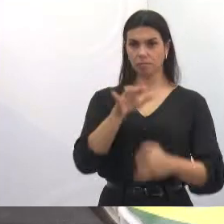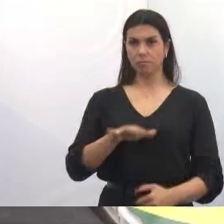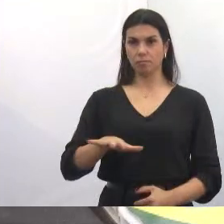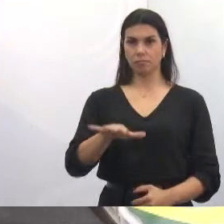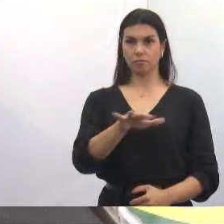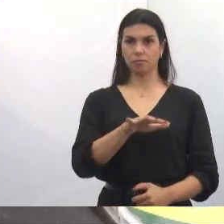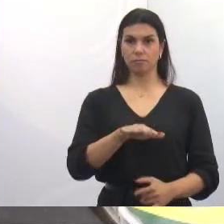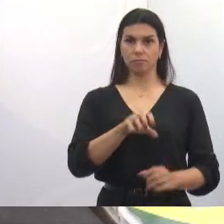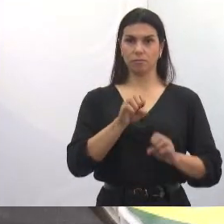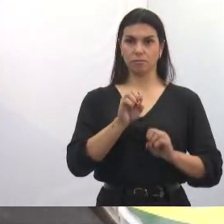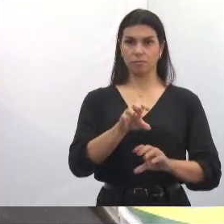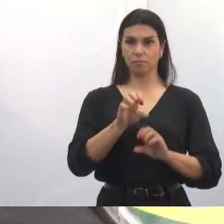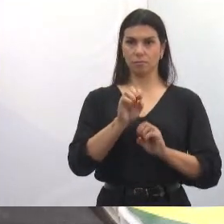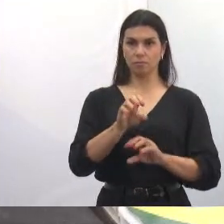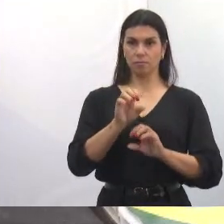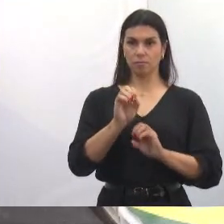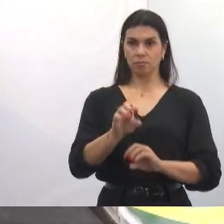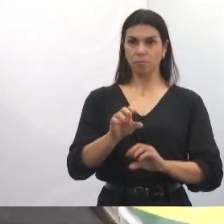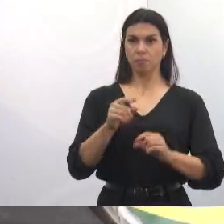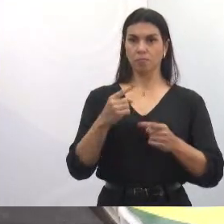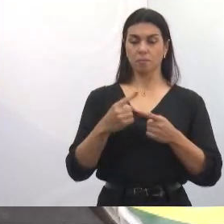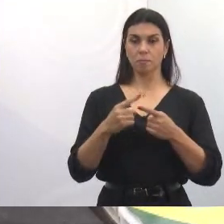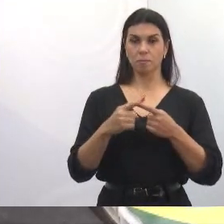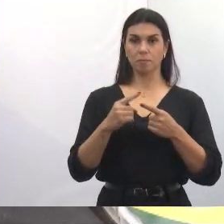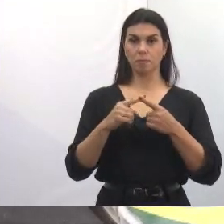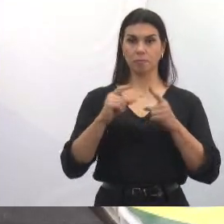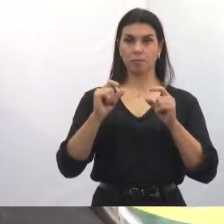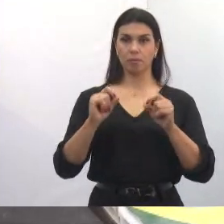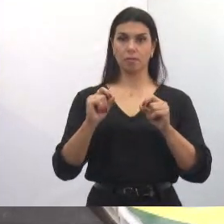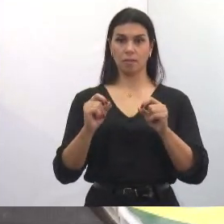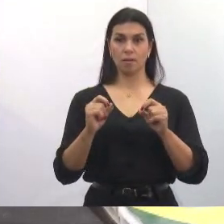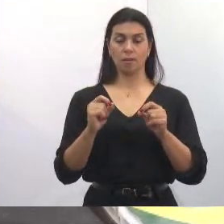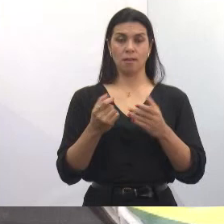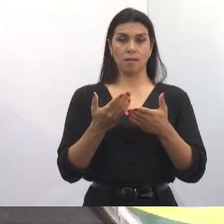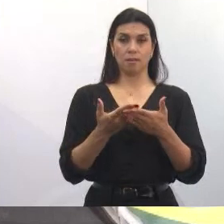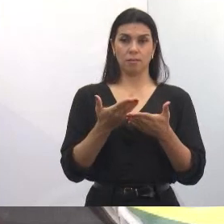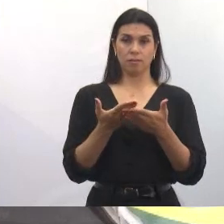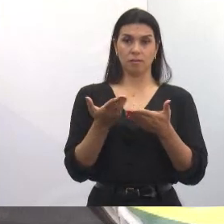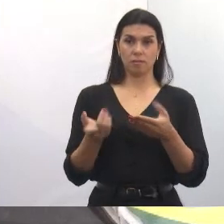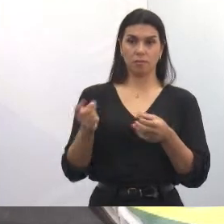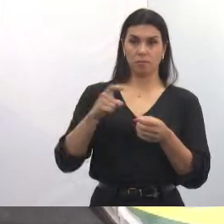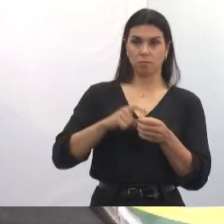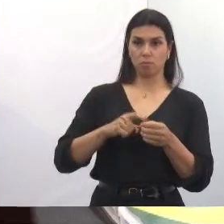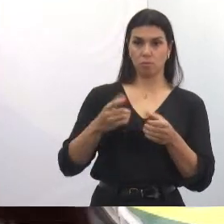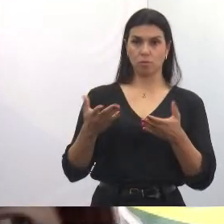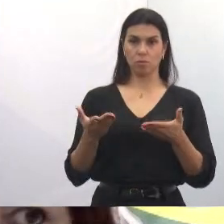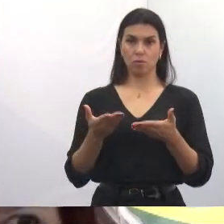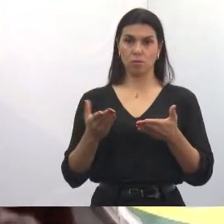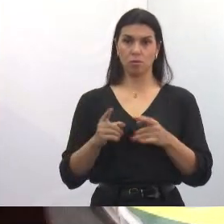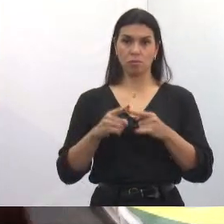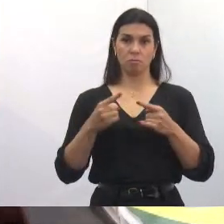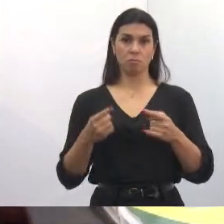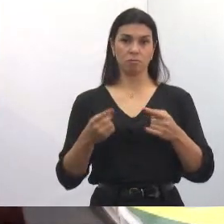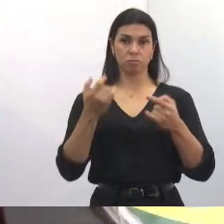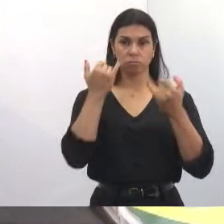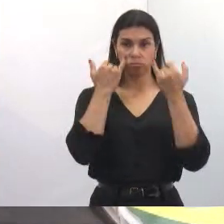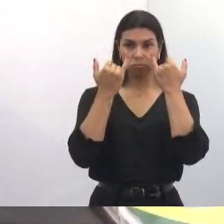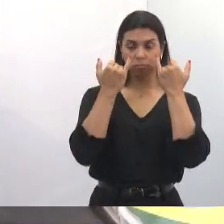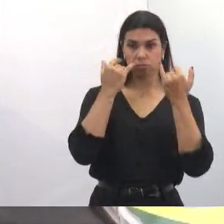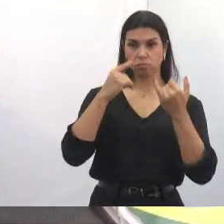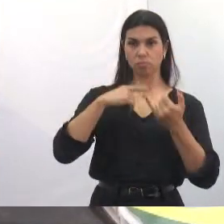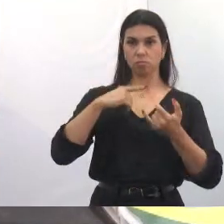da educação, porque as aulas voltaram e eu recebi uma informação de